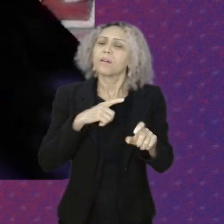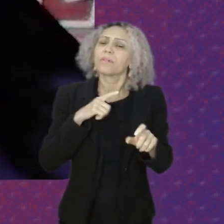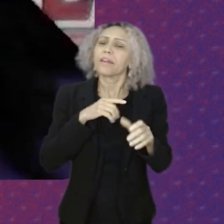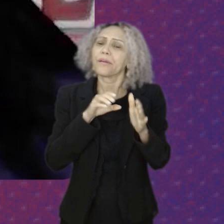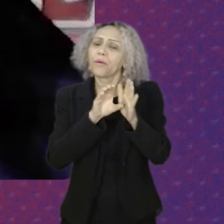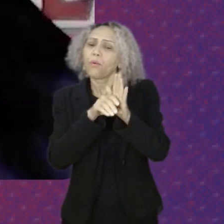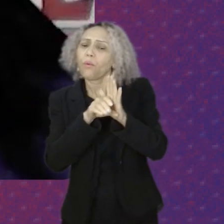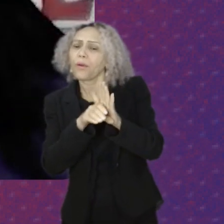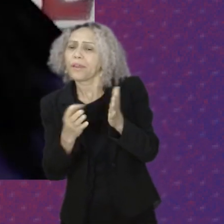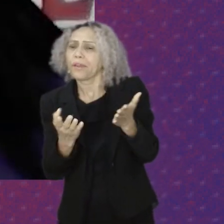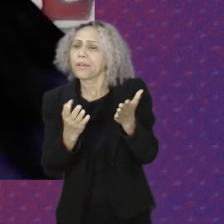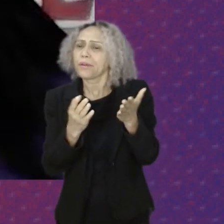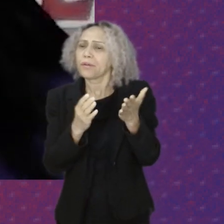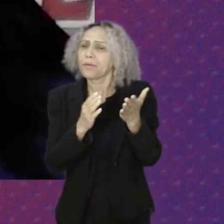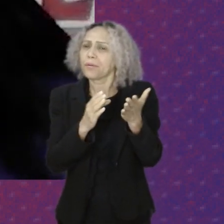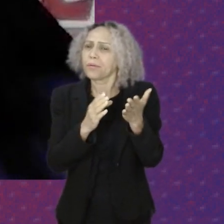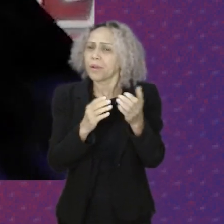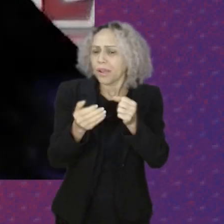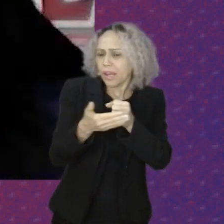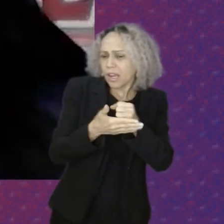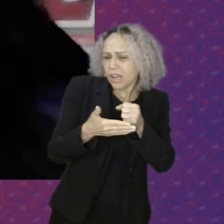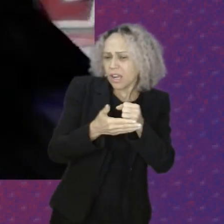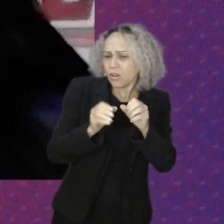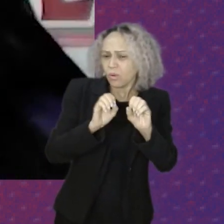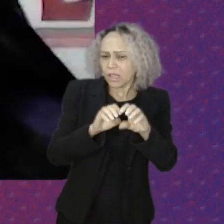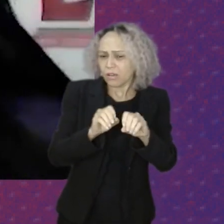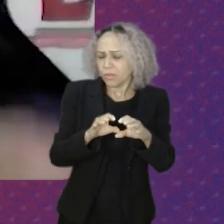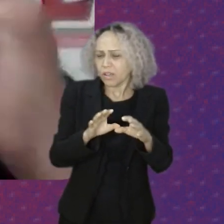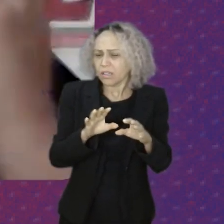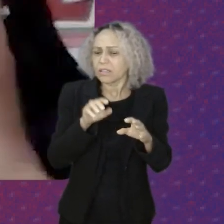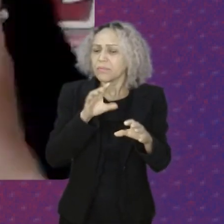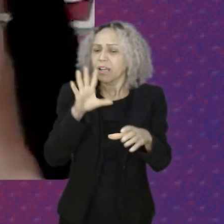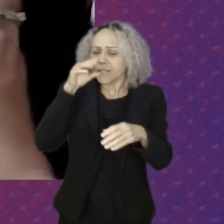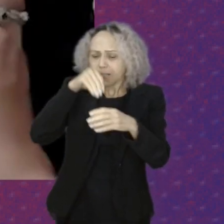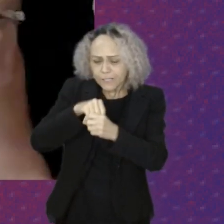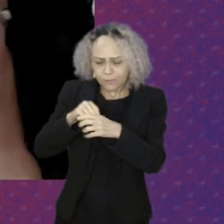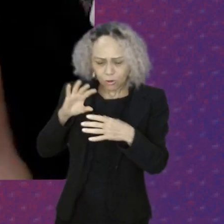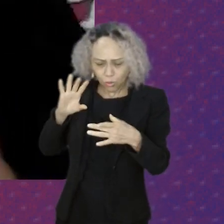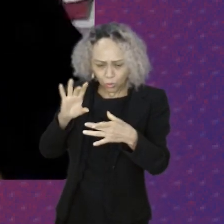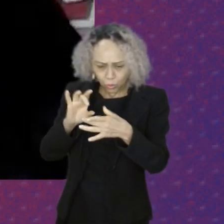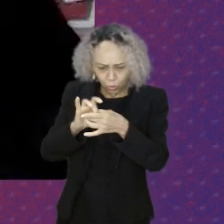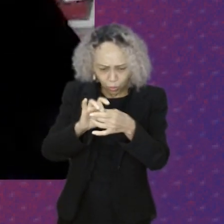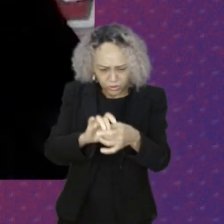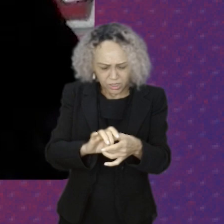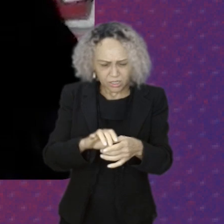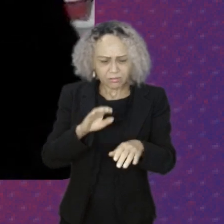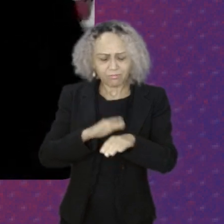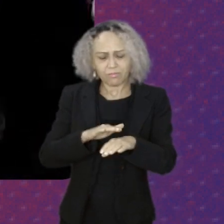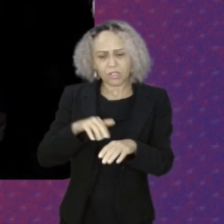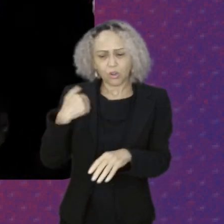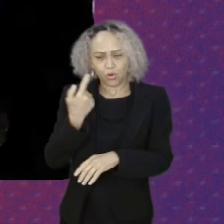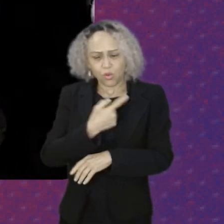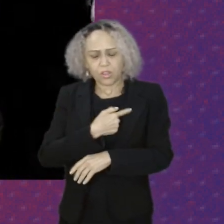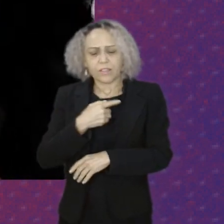básica, ela fosse contextualizada a partir das nossas realidades, a gente